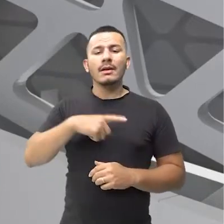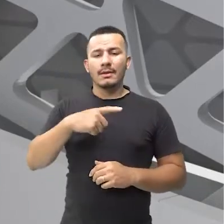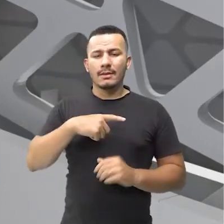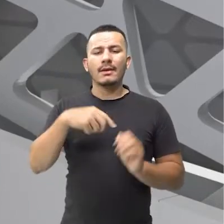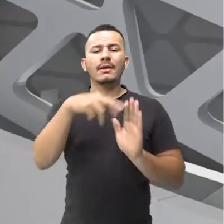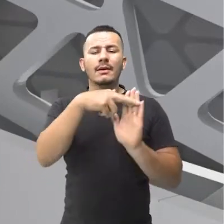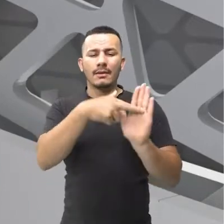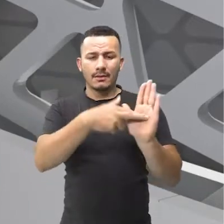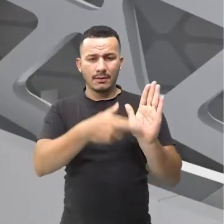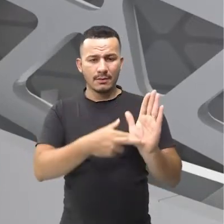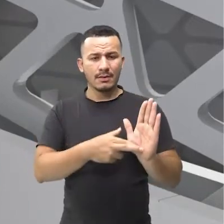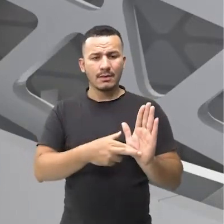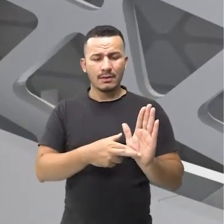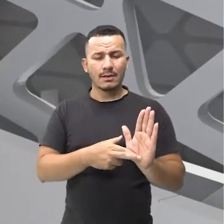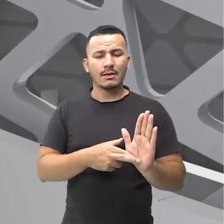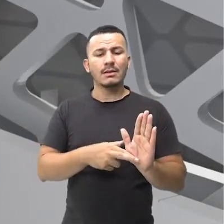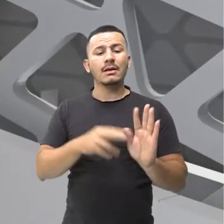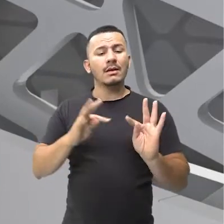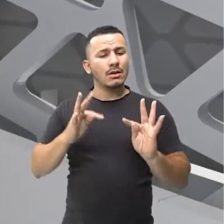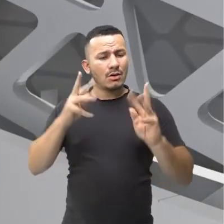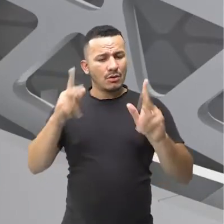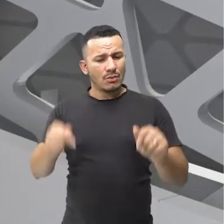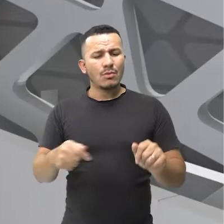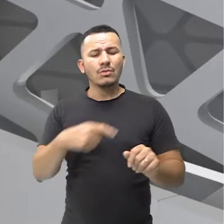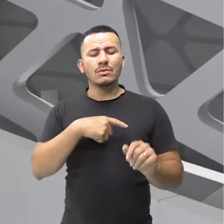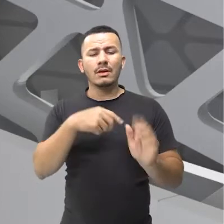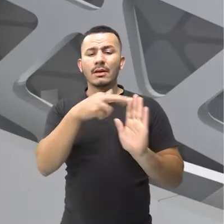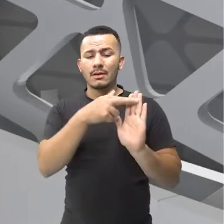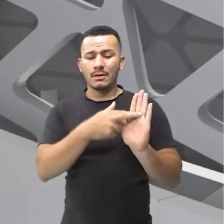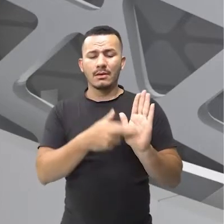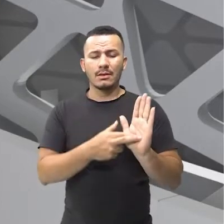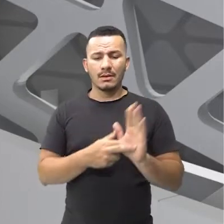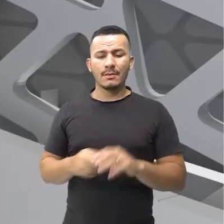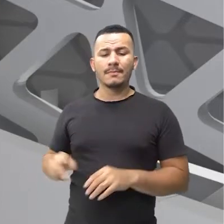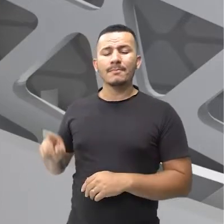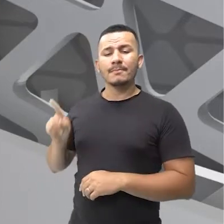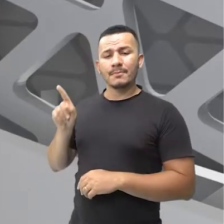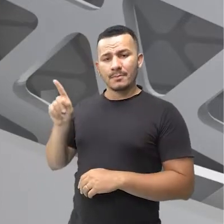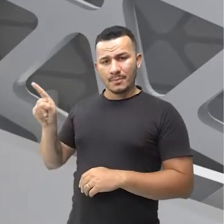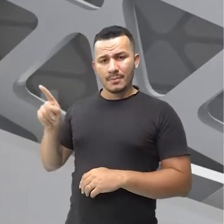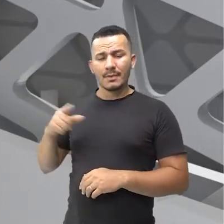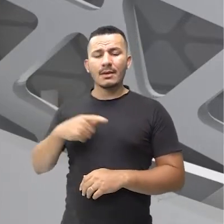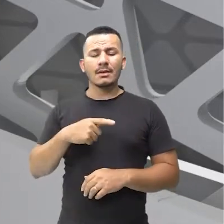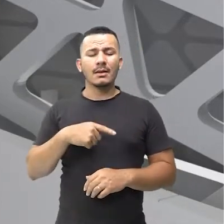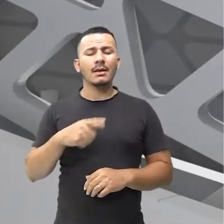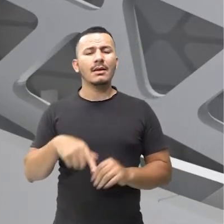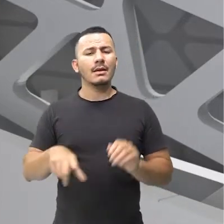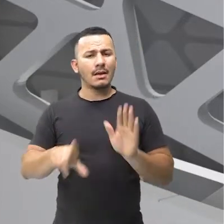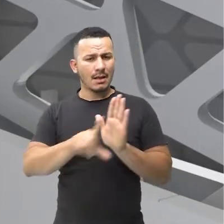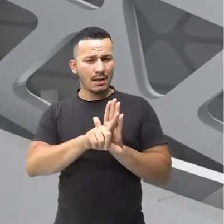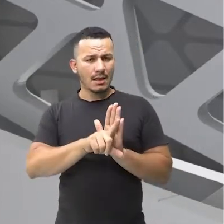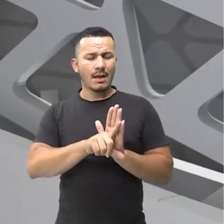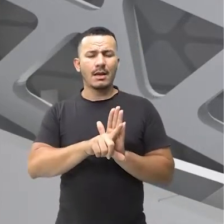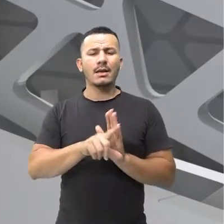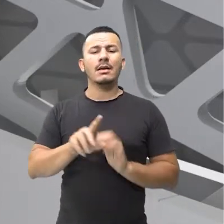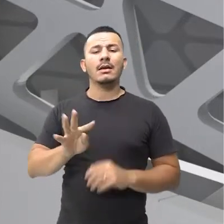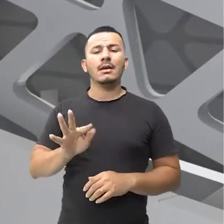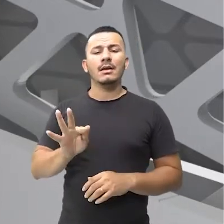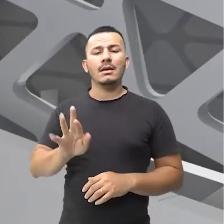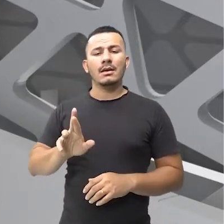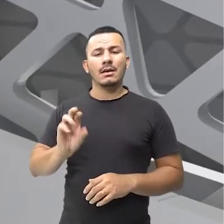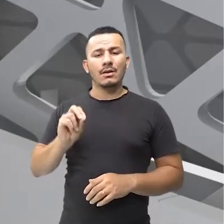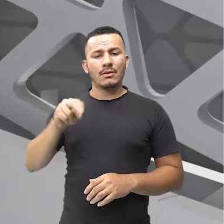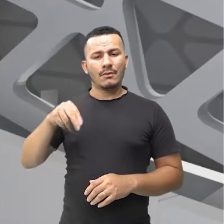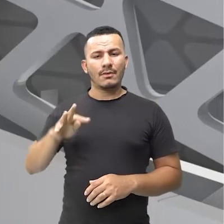as pinturas egípcias vocês vão encontrar dessa forma aqui. A gente tem aqui a lei da frontalidade, que depois a gente